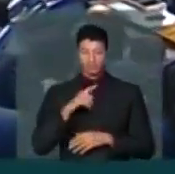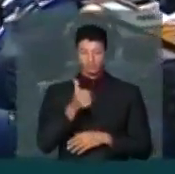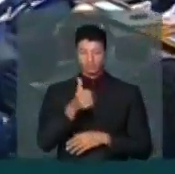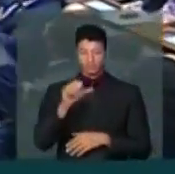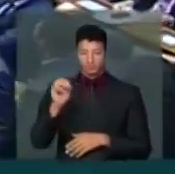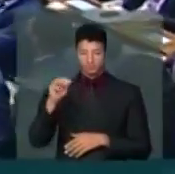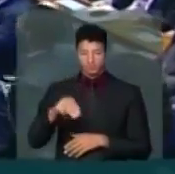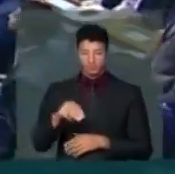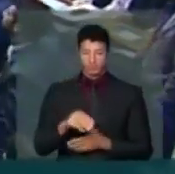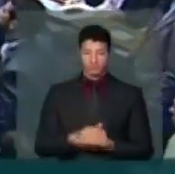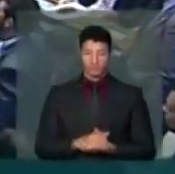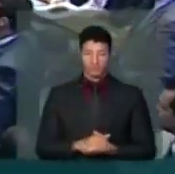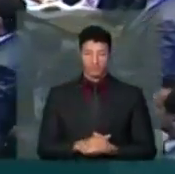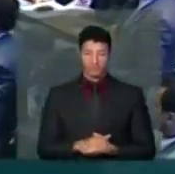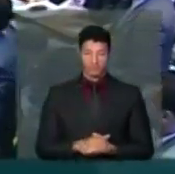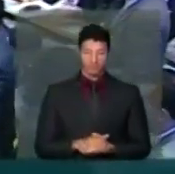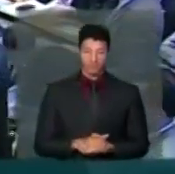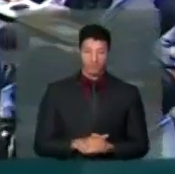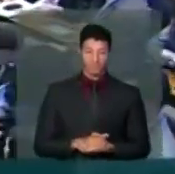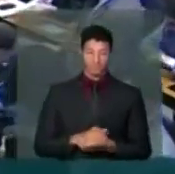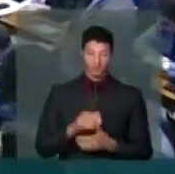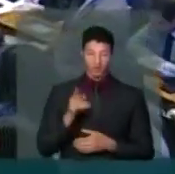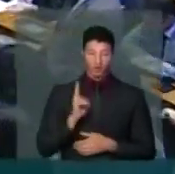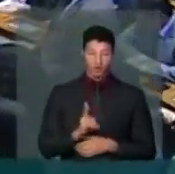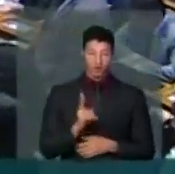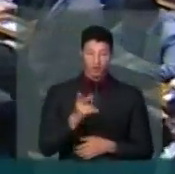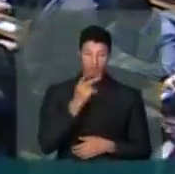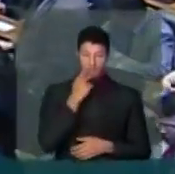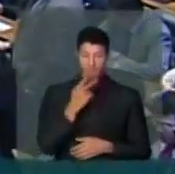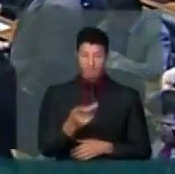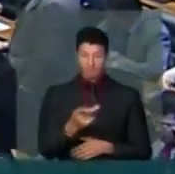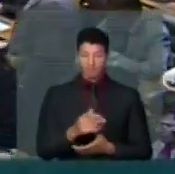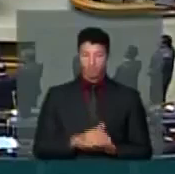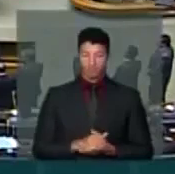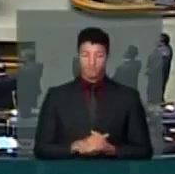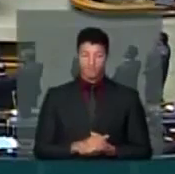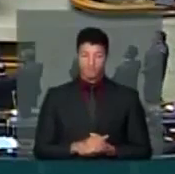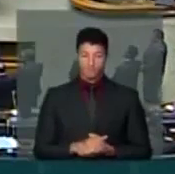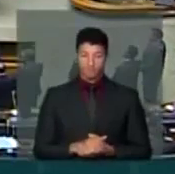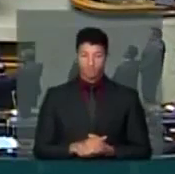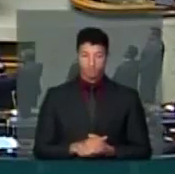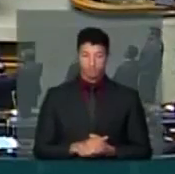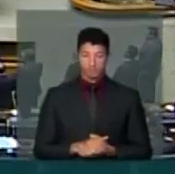10 minutos para poder falar.